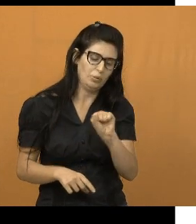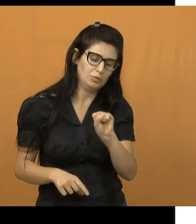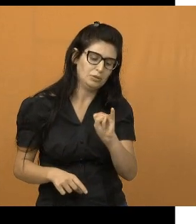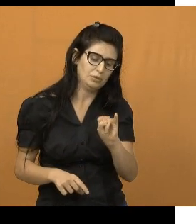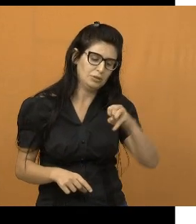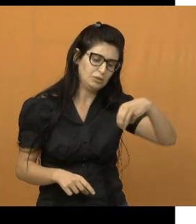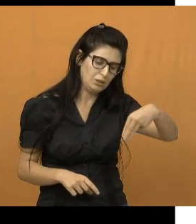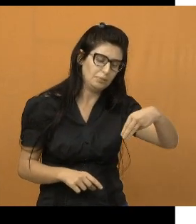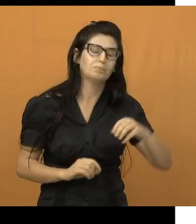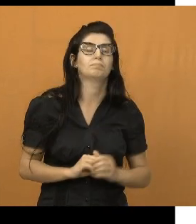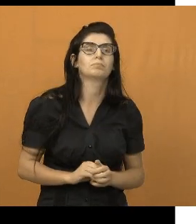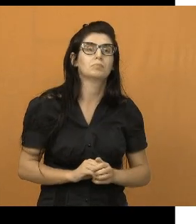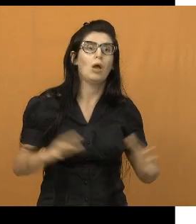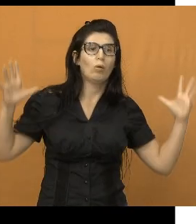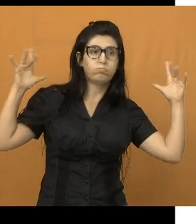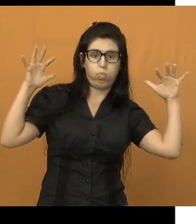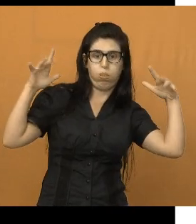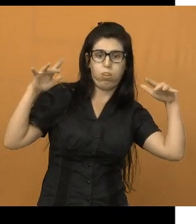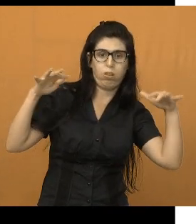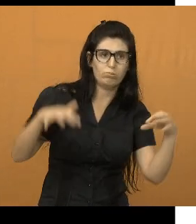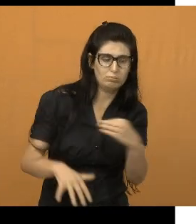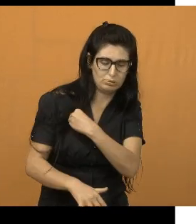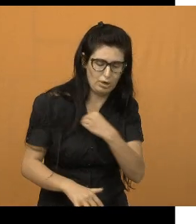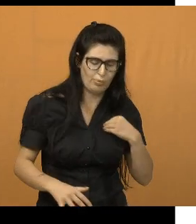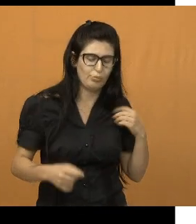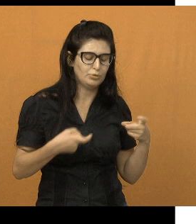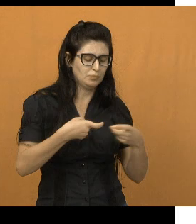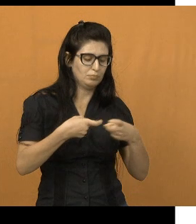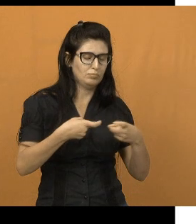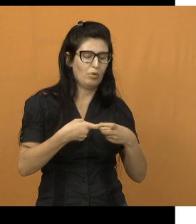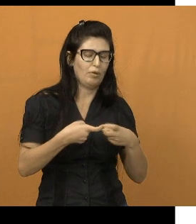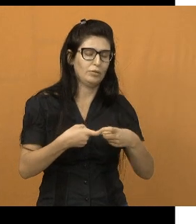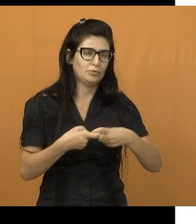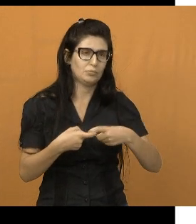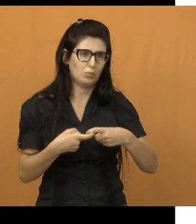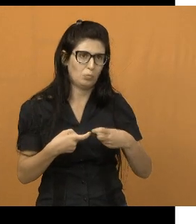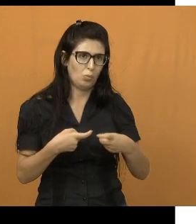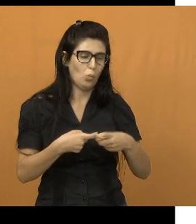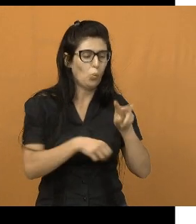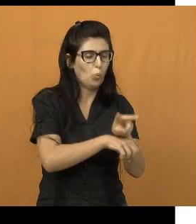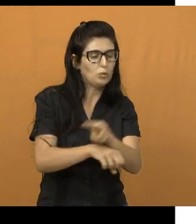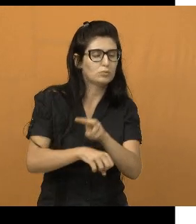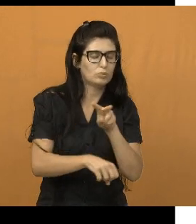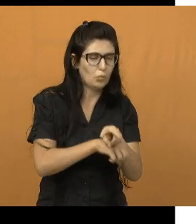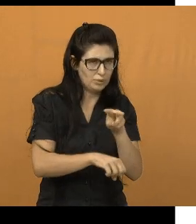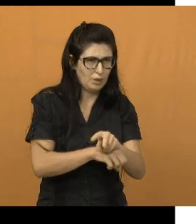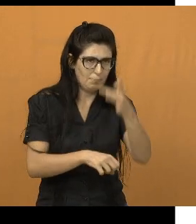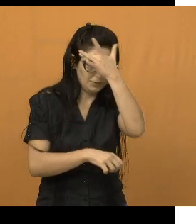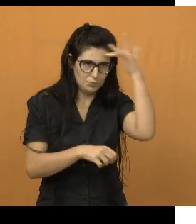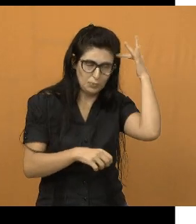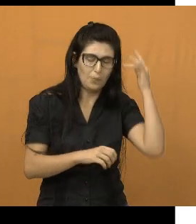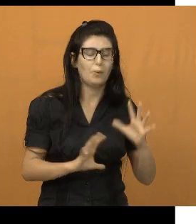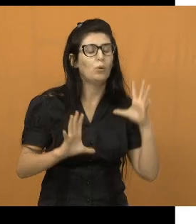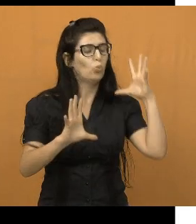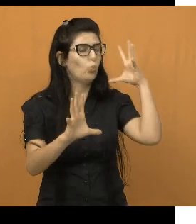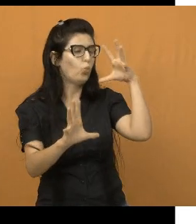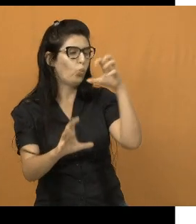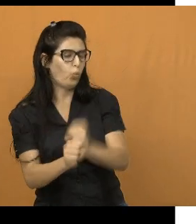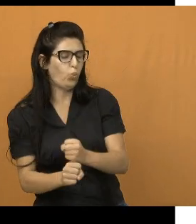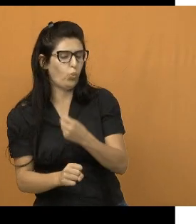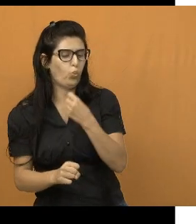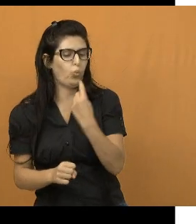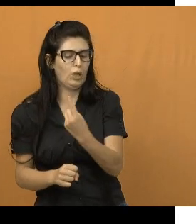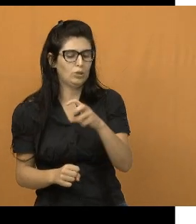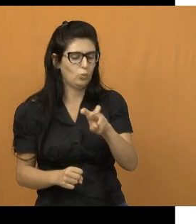de 2017, e finalizamos na atenção especializada, totalizando